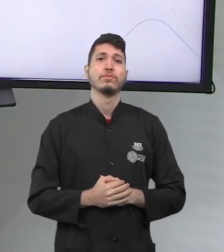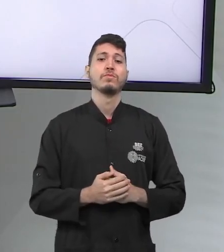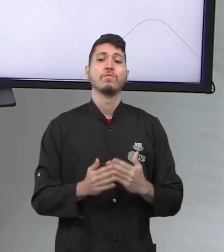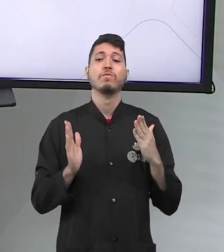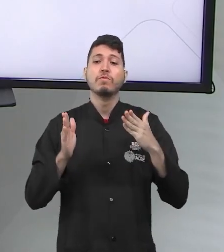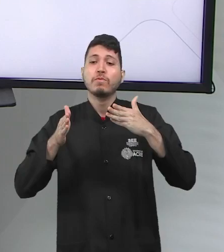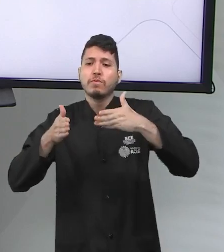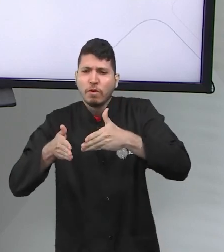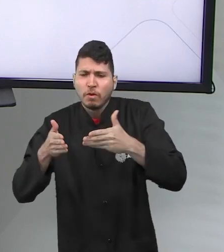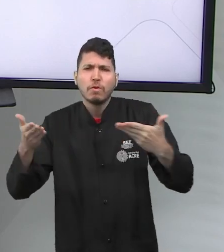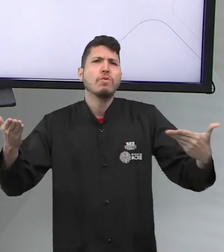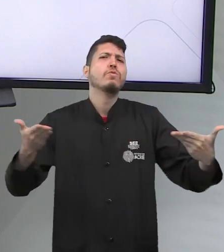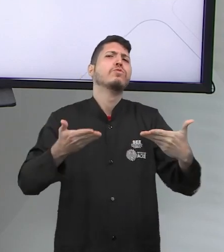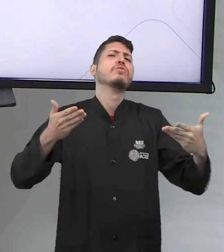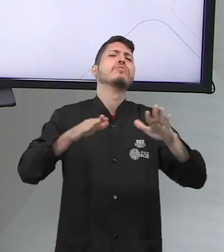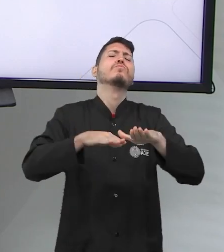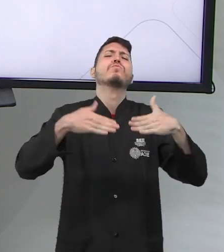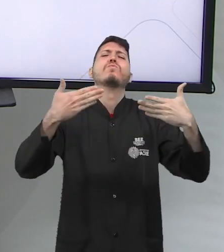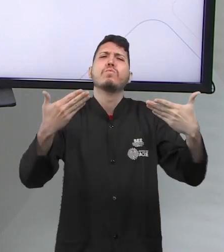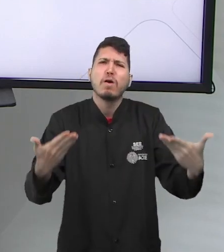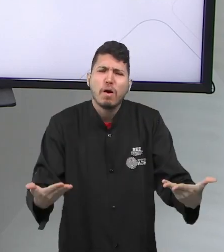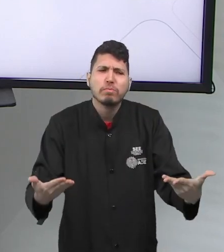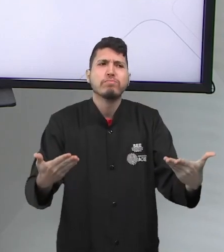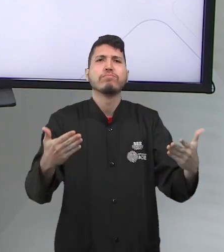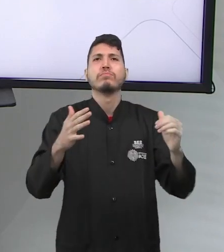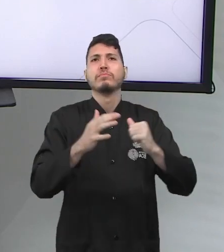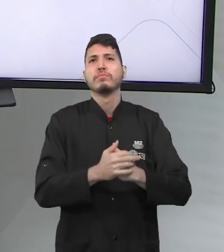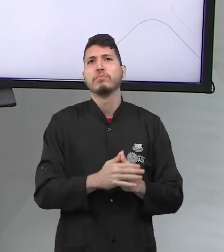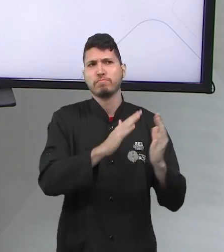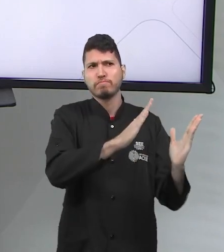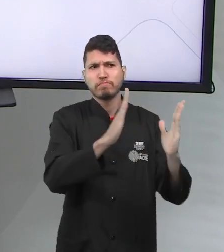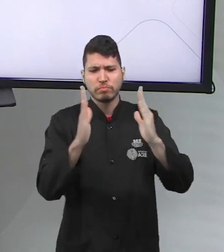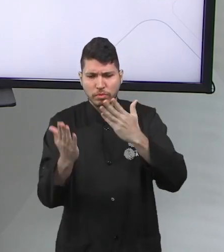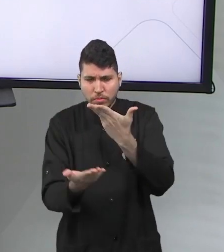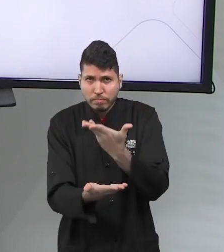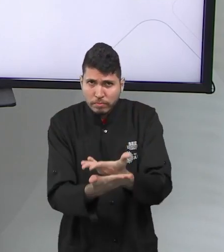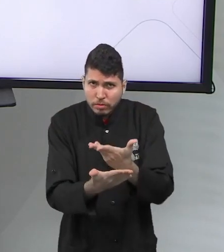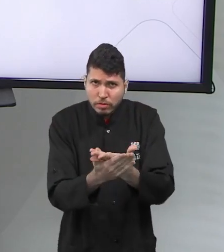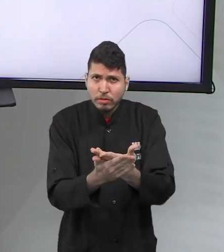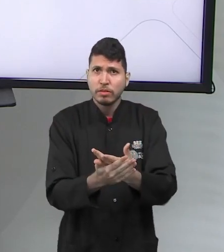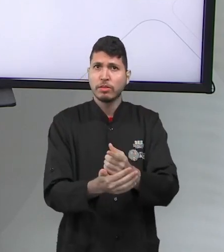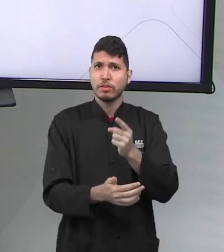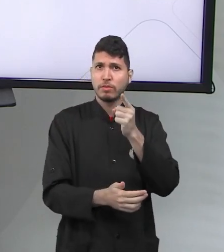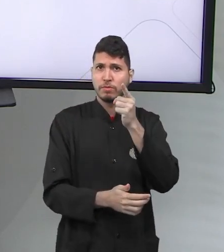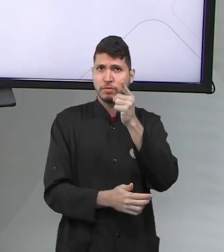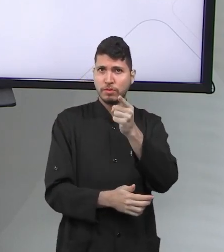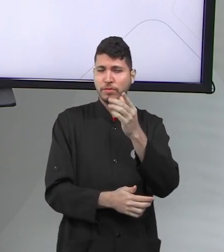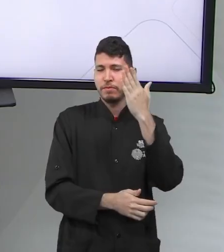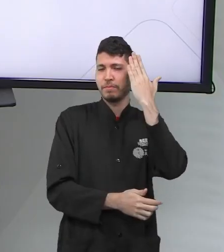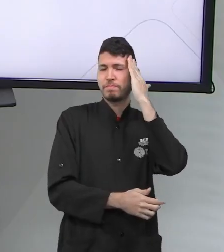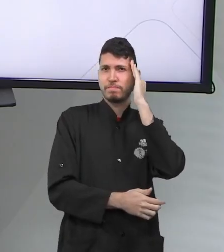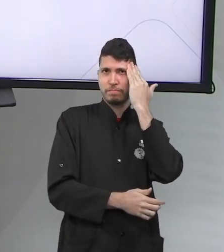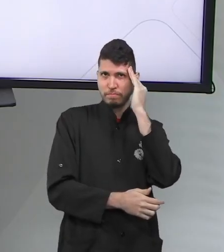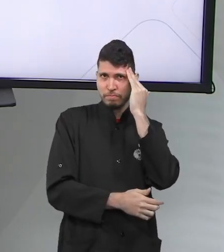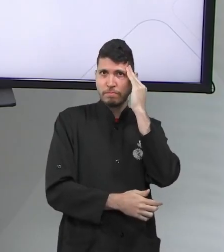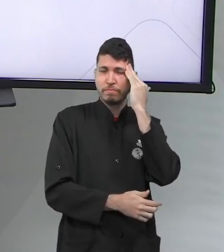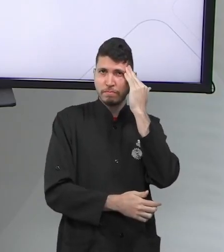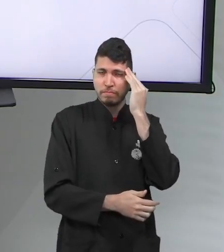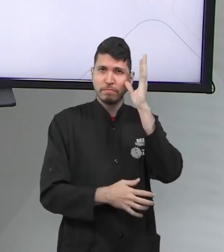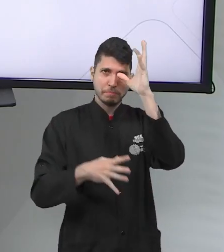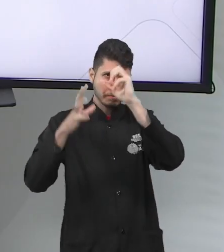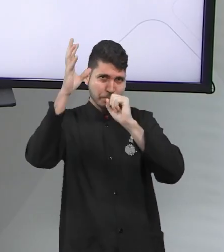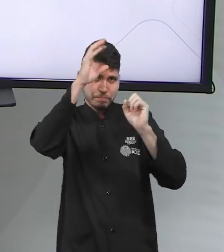será tratado ao longo desta videoaula, que sem sombra de dúvidas você terá um grandioso aprendizado? Nós